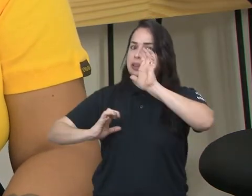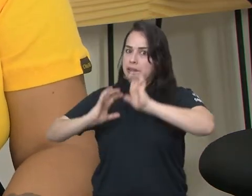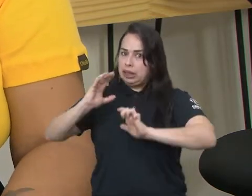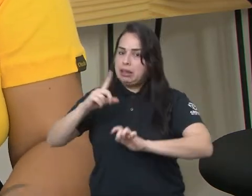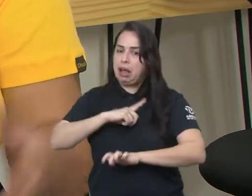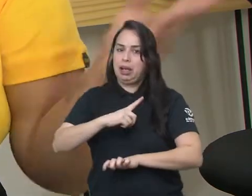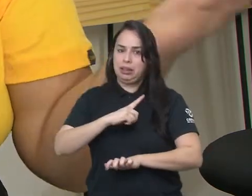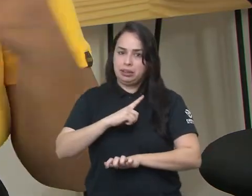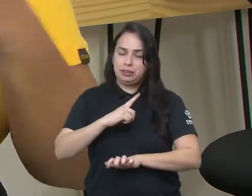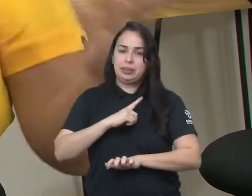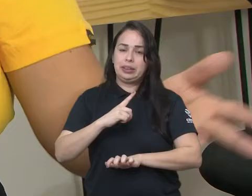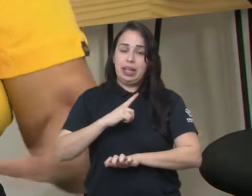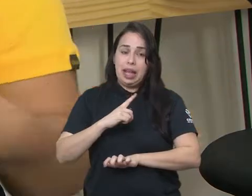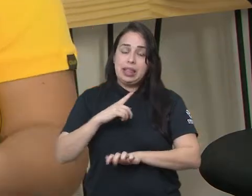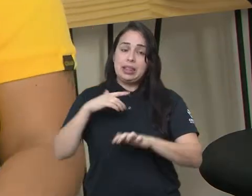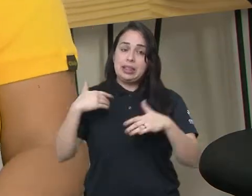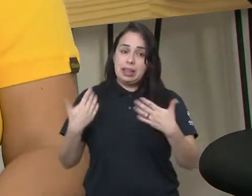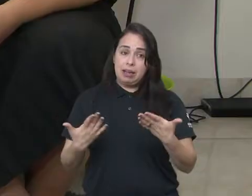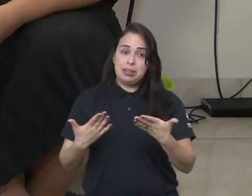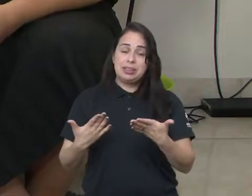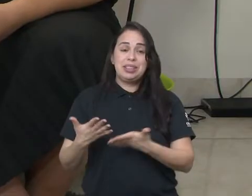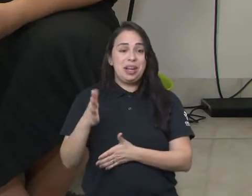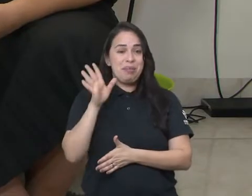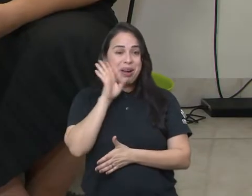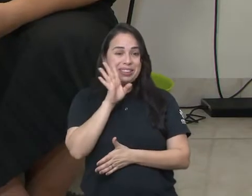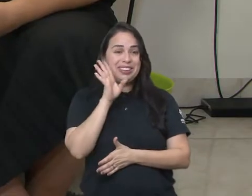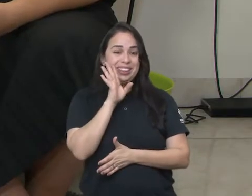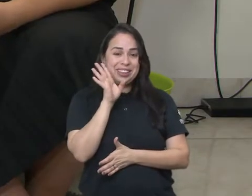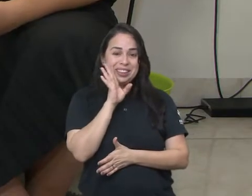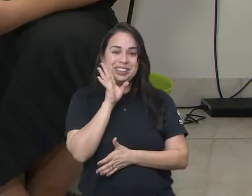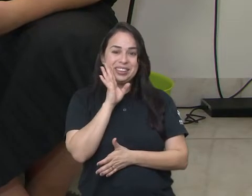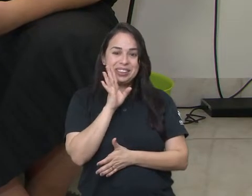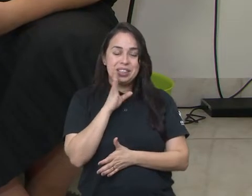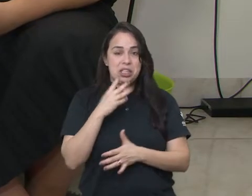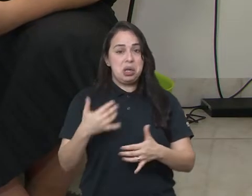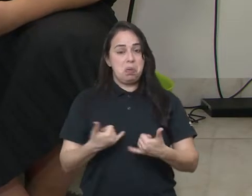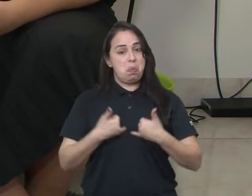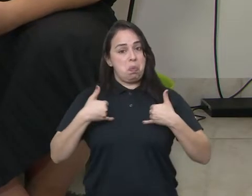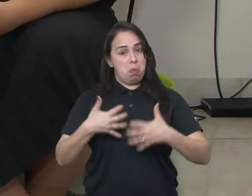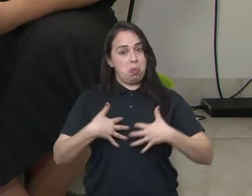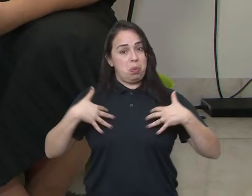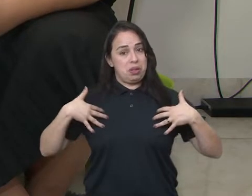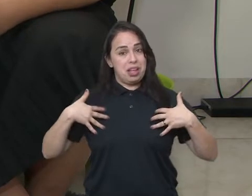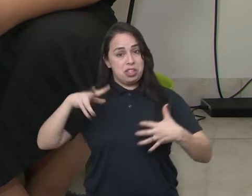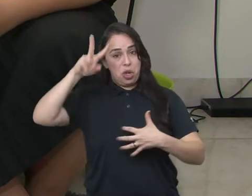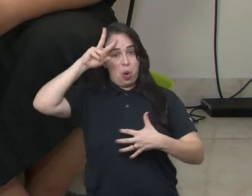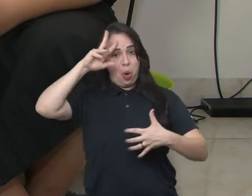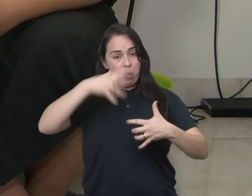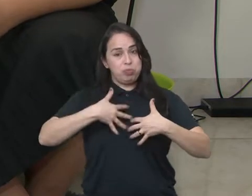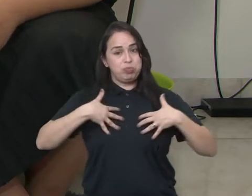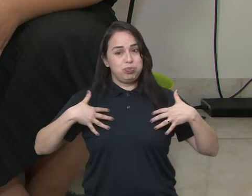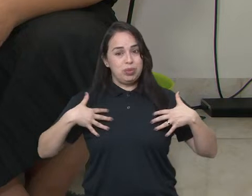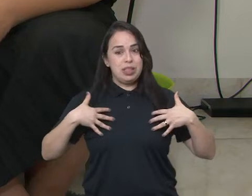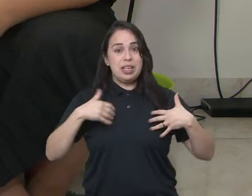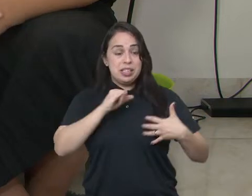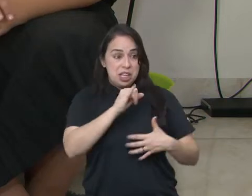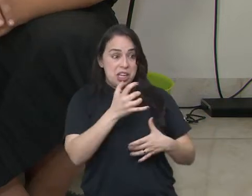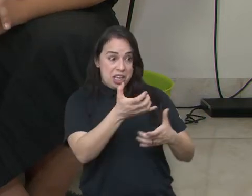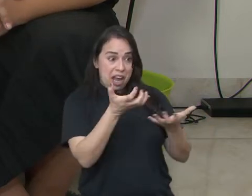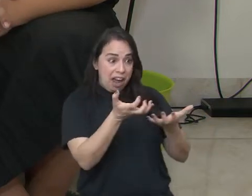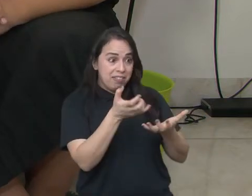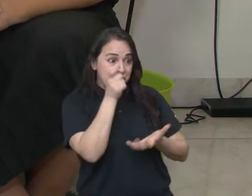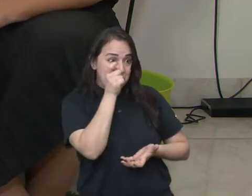treta aqui, tem muita coisa rolando. E foi uma das coisas mais legais que eu fiz, assim, que eu tenho orgulho, assim, nessa